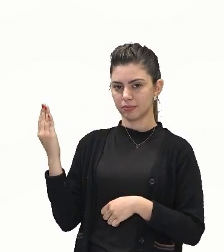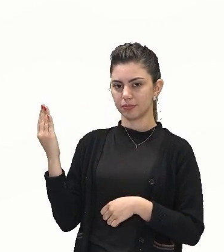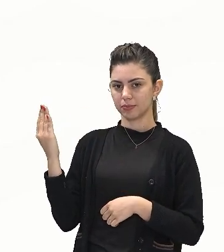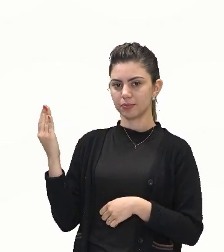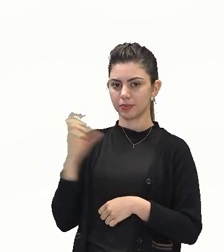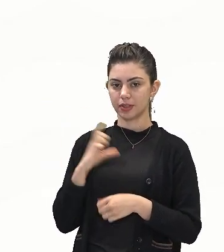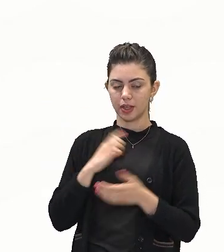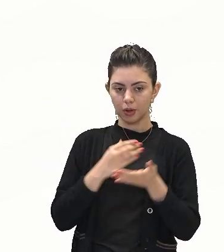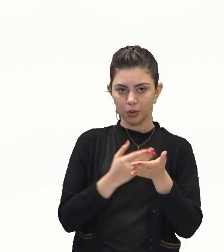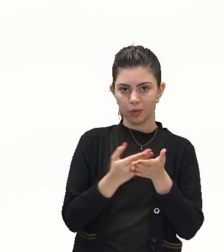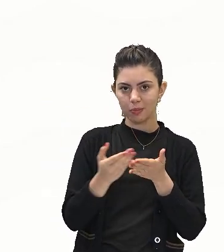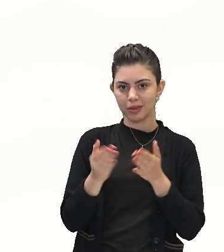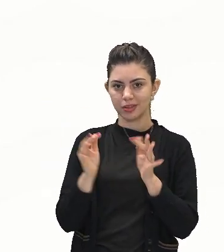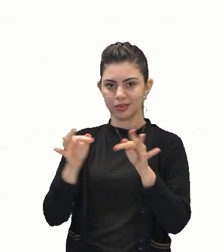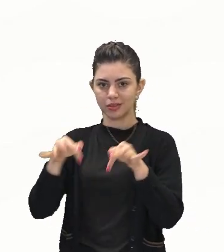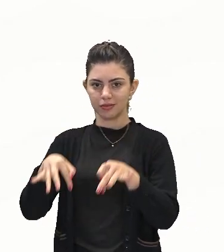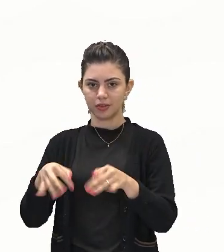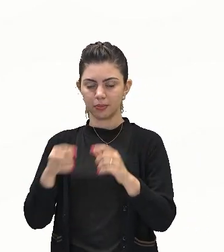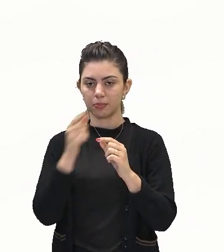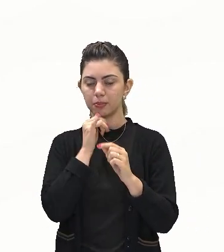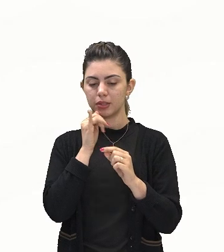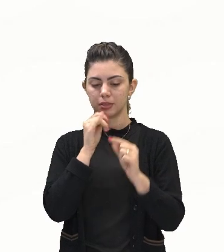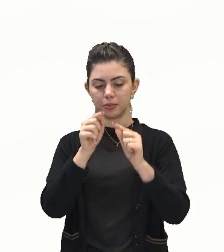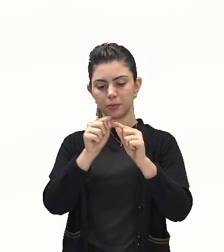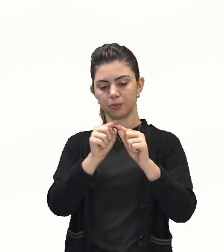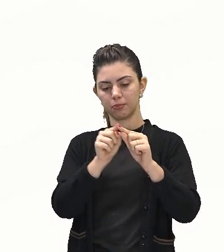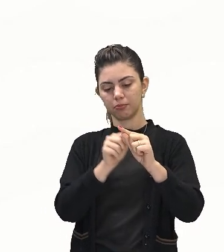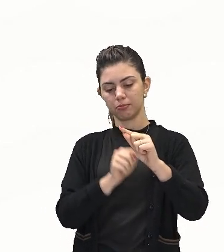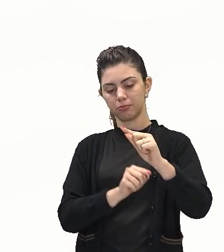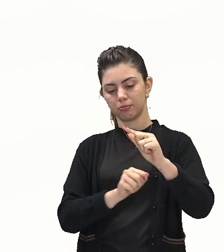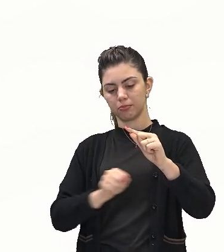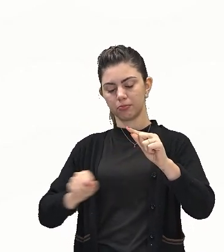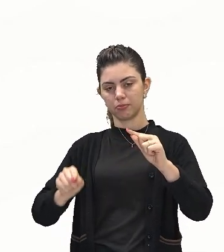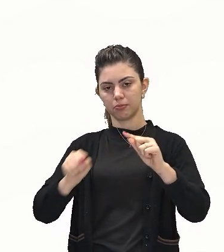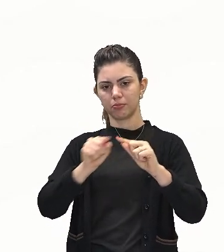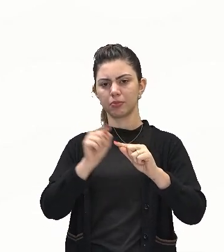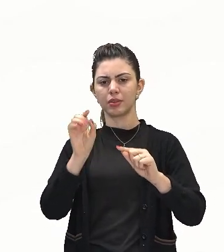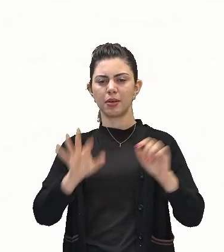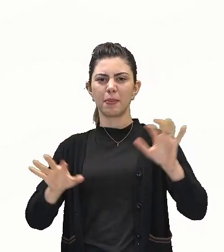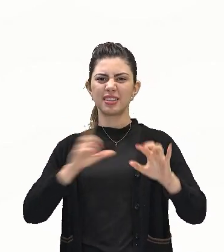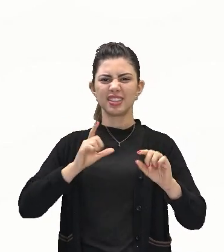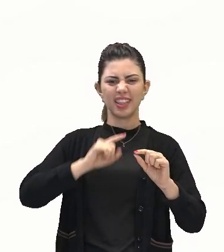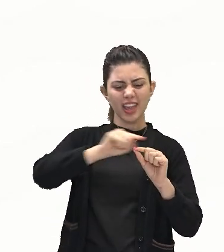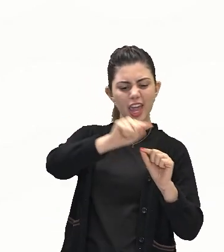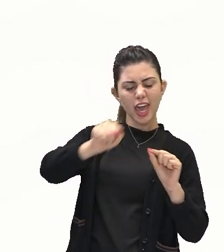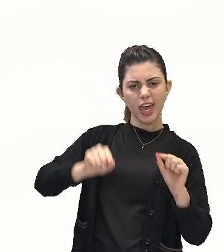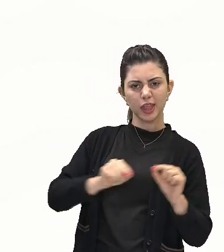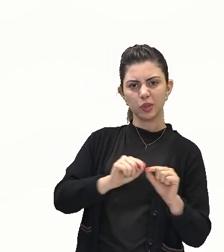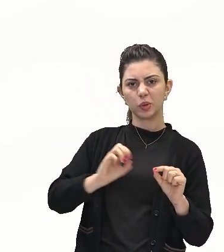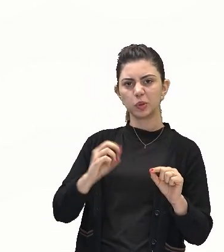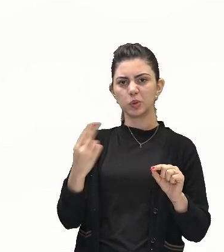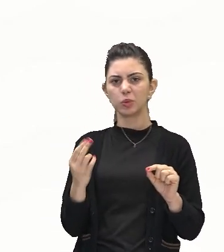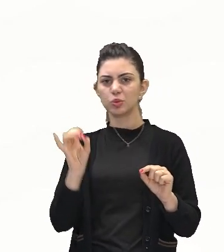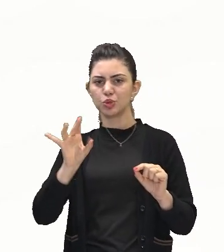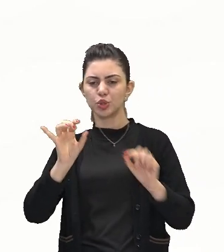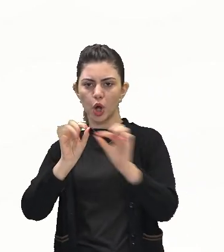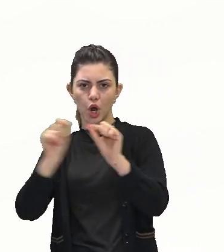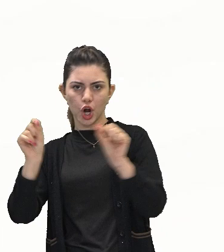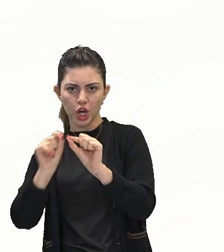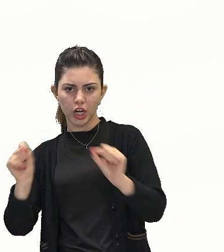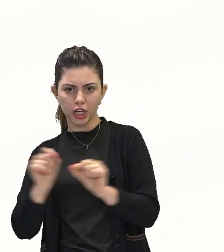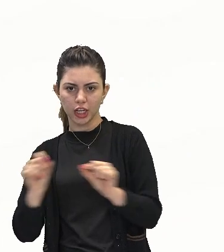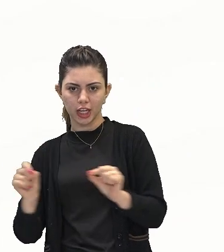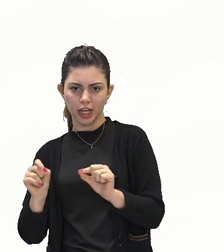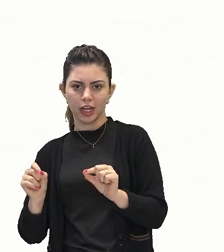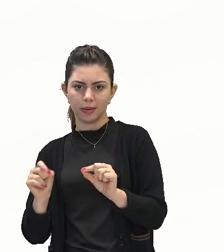Tá? Nessas figuras, há alguma parte arredondada ou ela só é formada por segmentos de retas? Observe